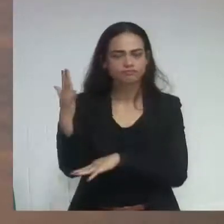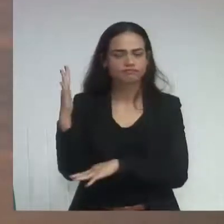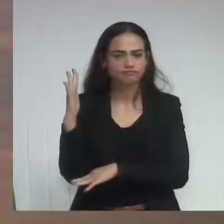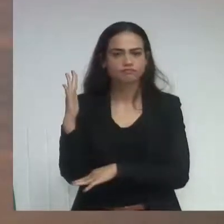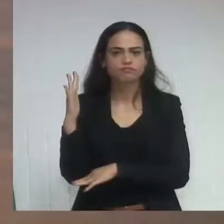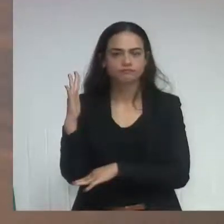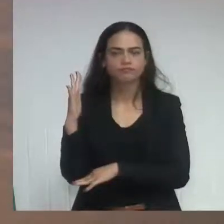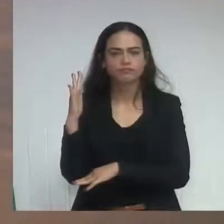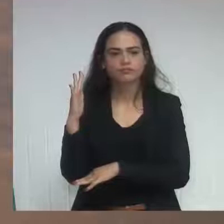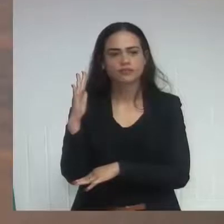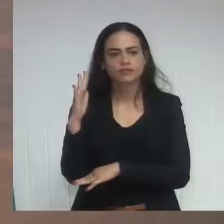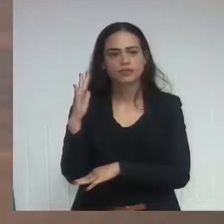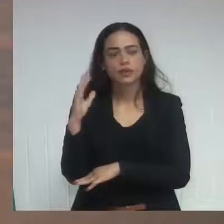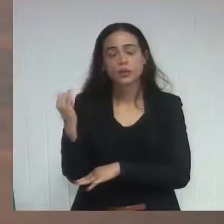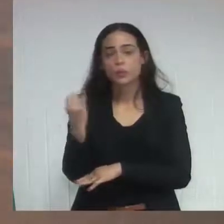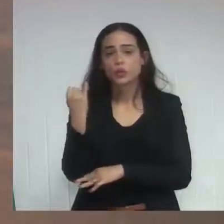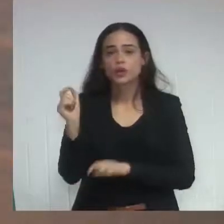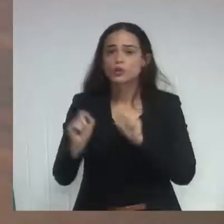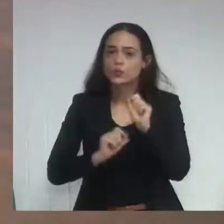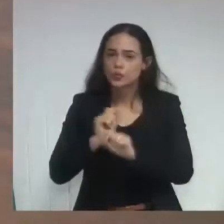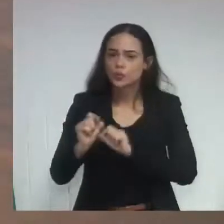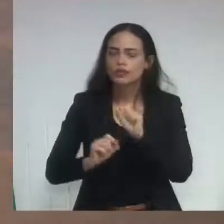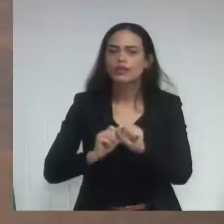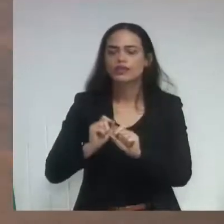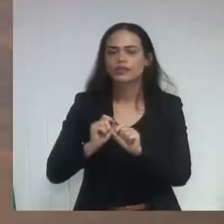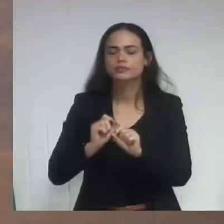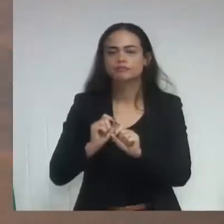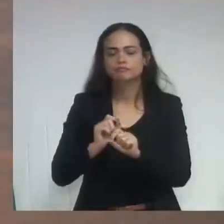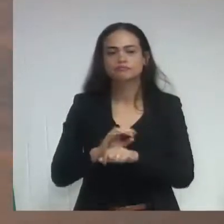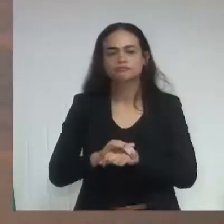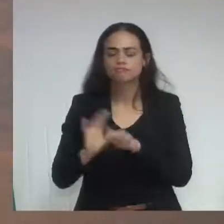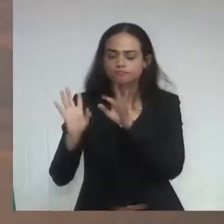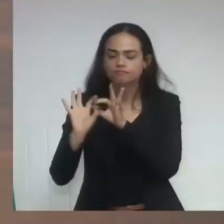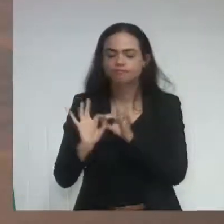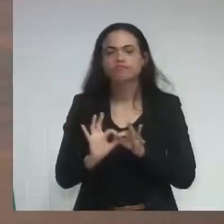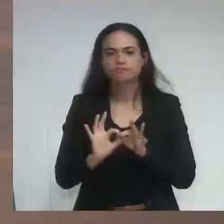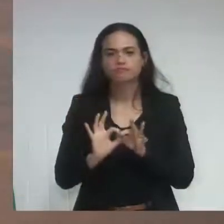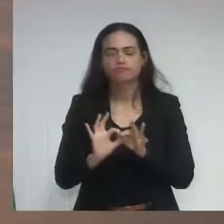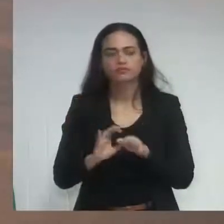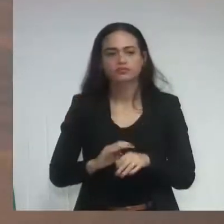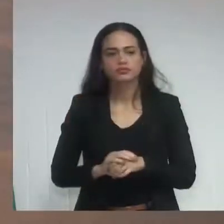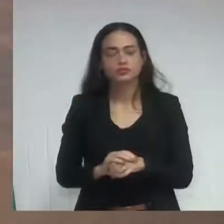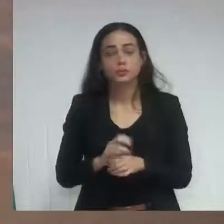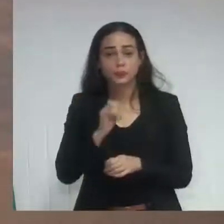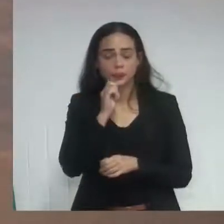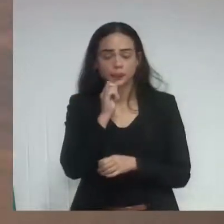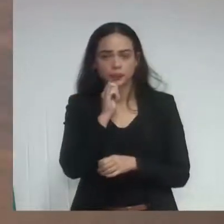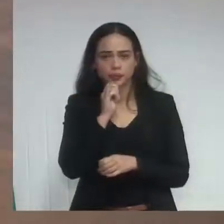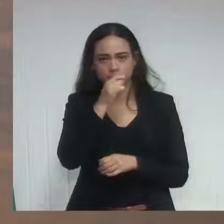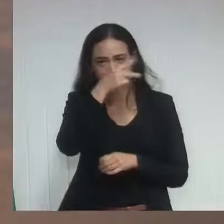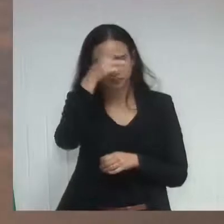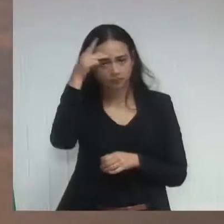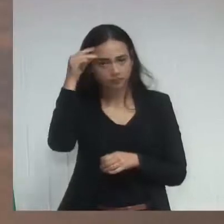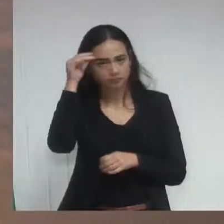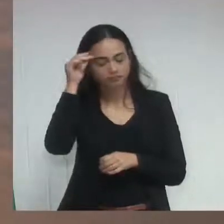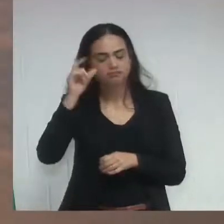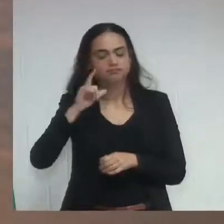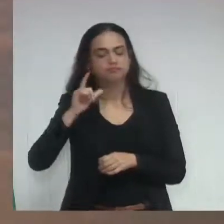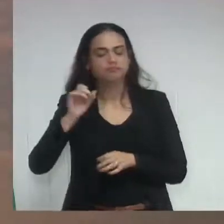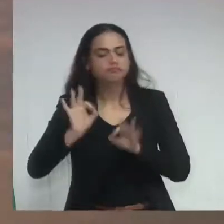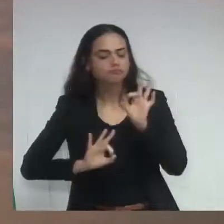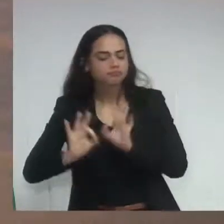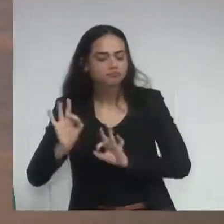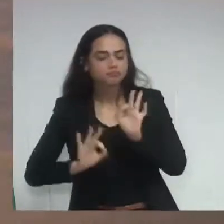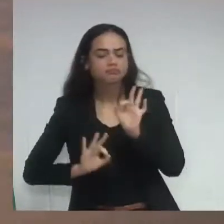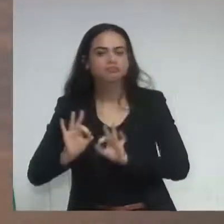é fundamental que você tenha coerência, né? O que eu quero dizer com isso? Não adianta a prefeitura ter um plano